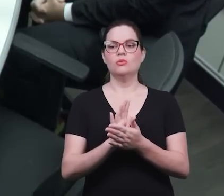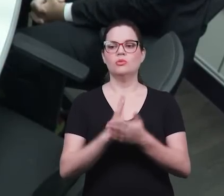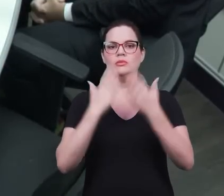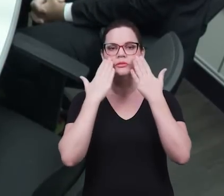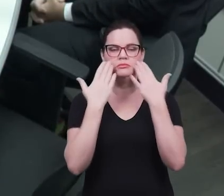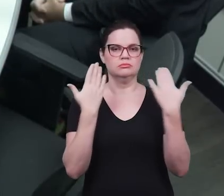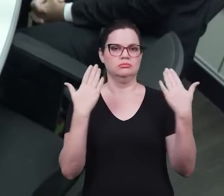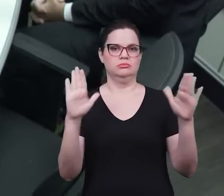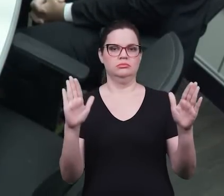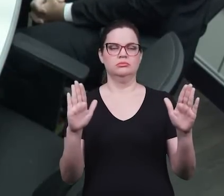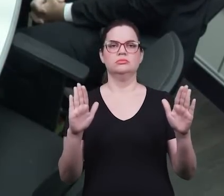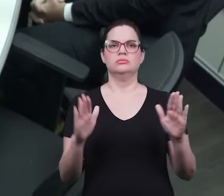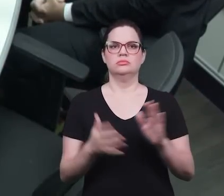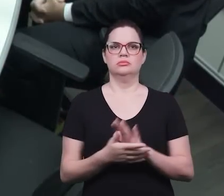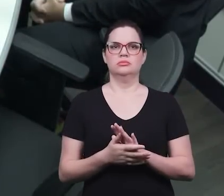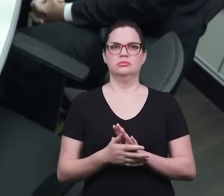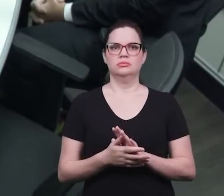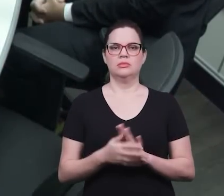público